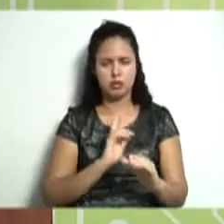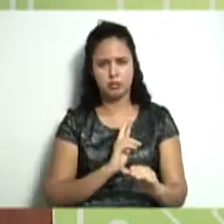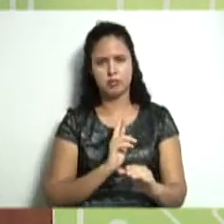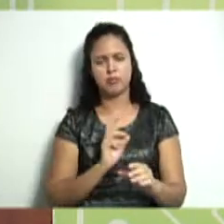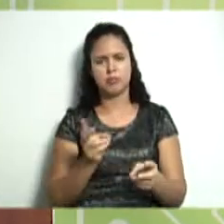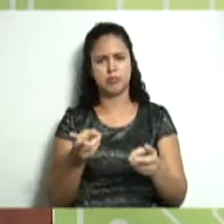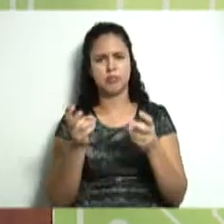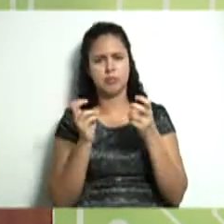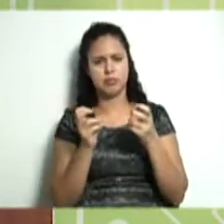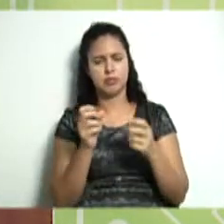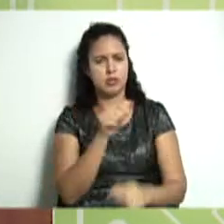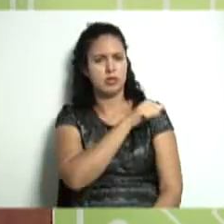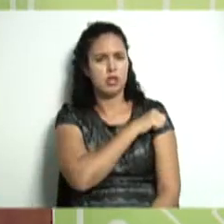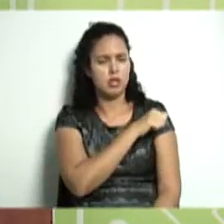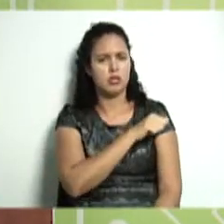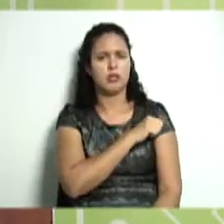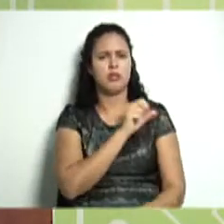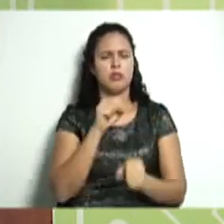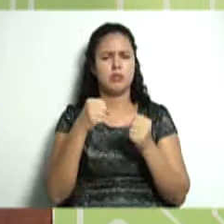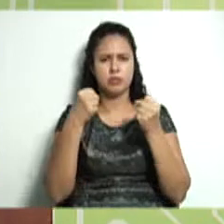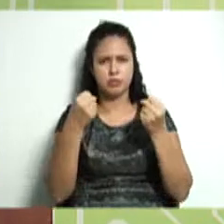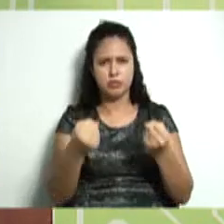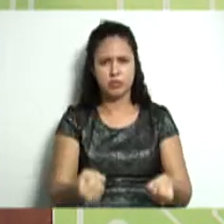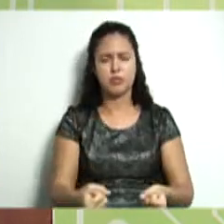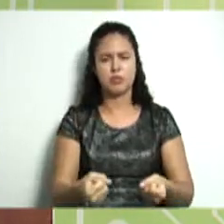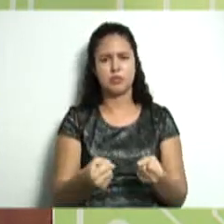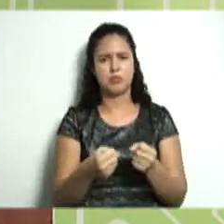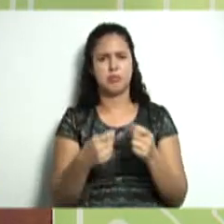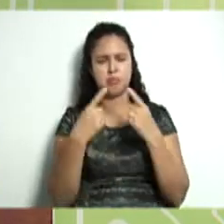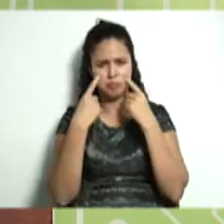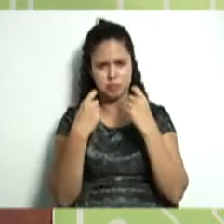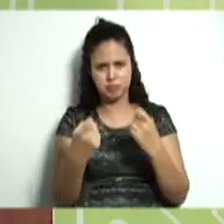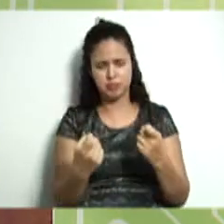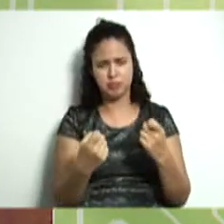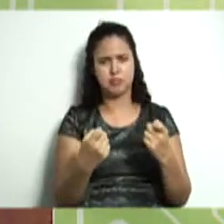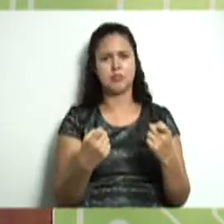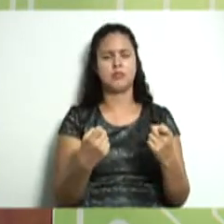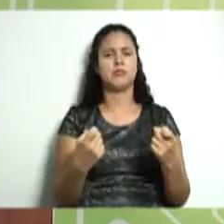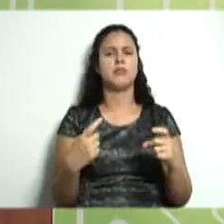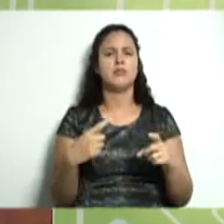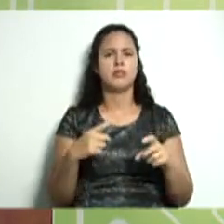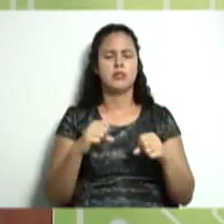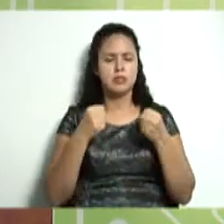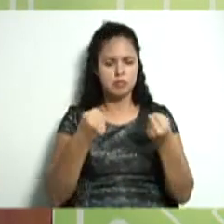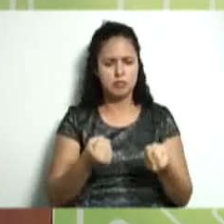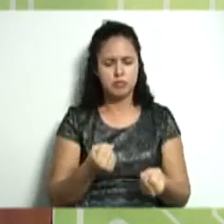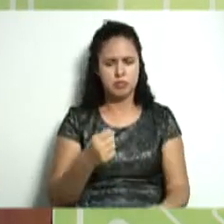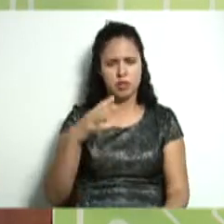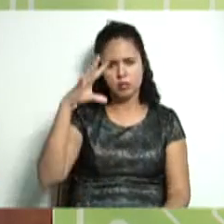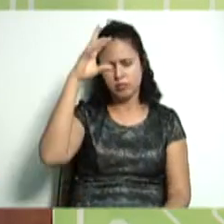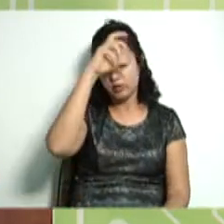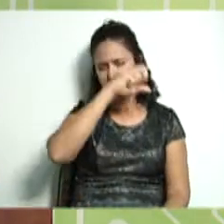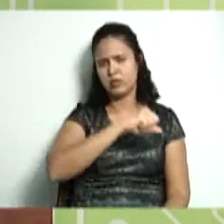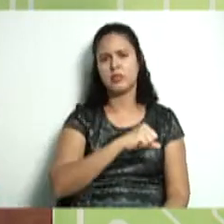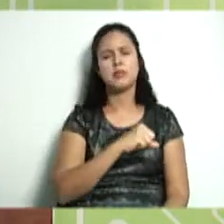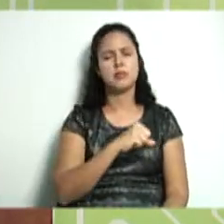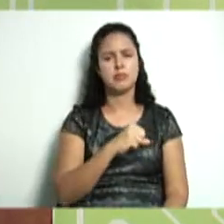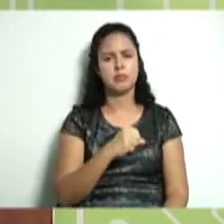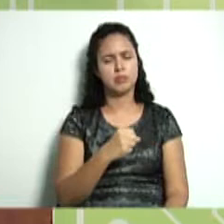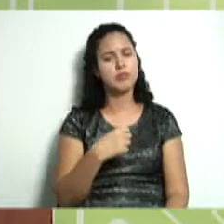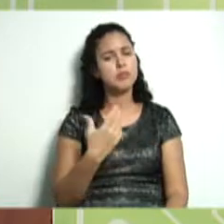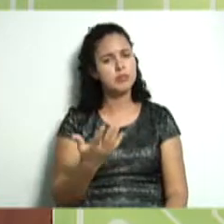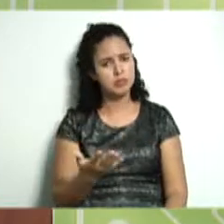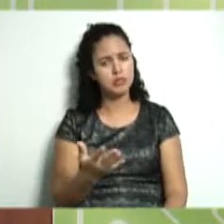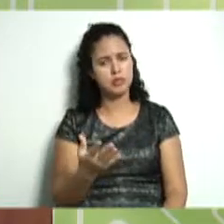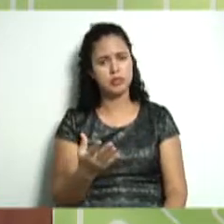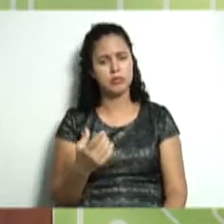aí que os nossos alunos estão muito empenhados, estão muito interessados nesse conhecimento. Vejam que a gente está